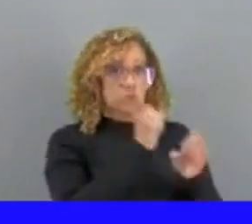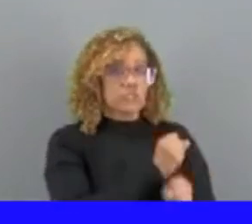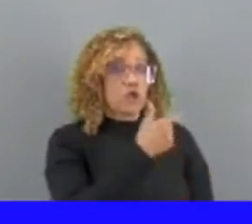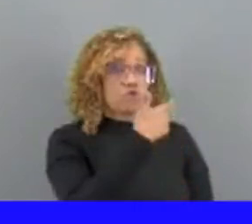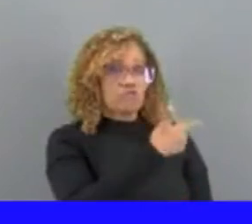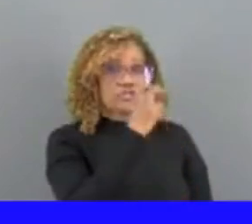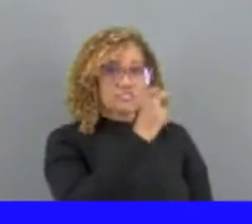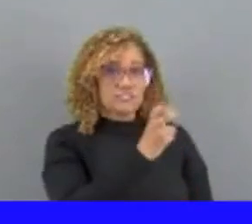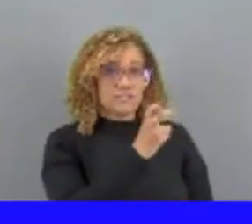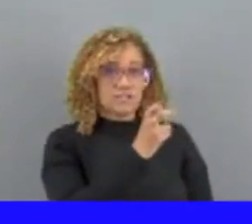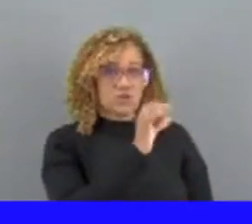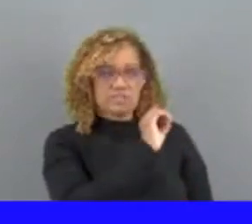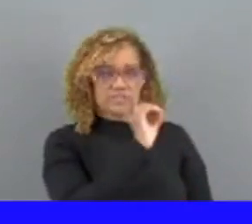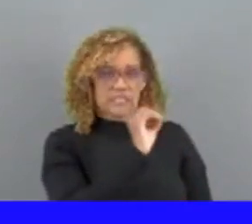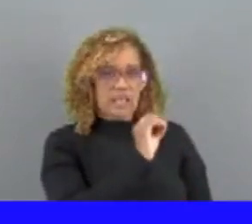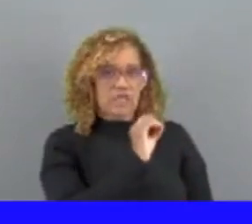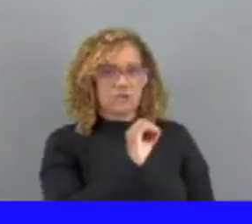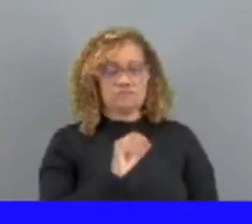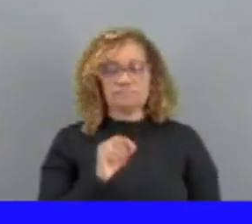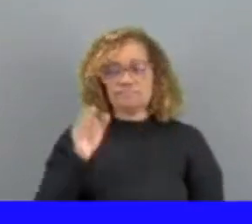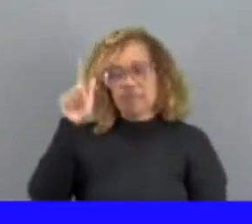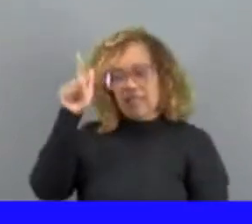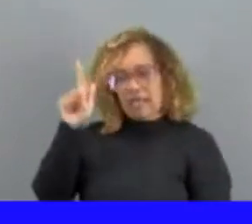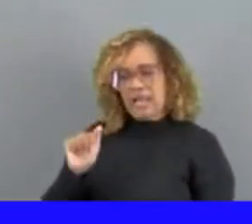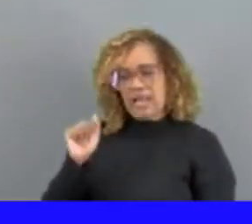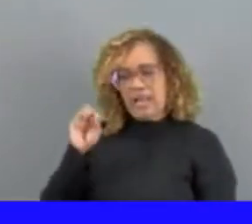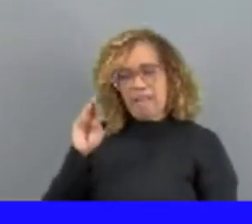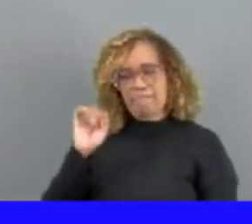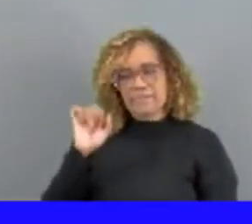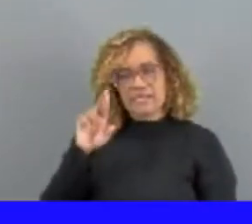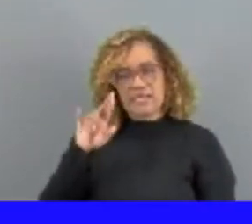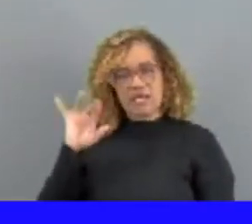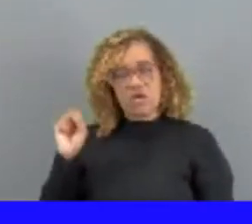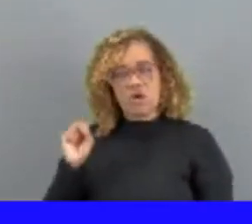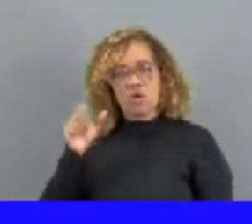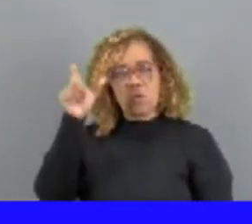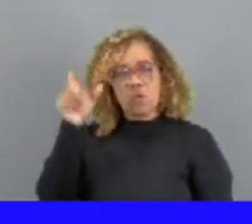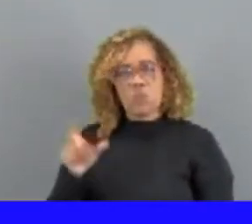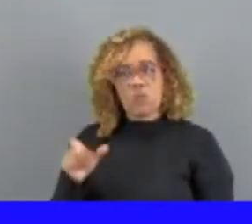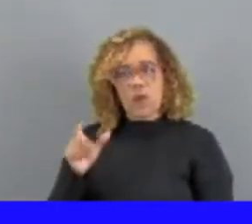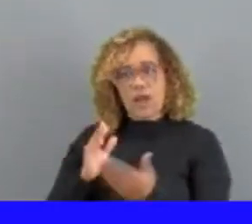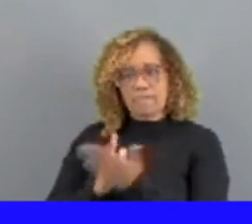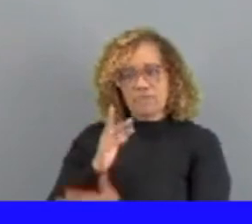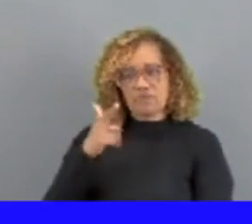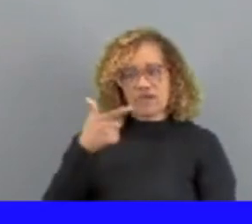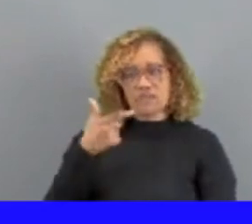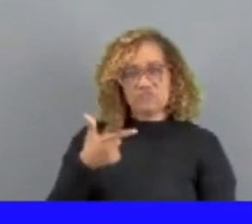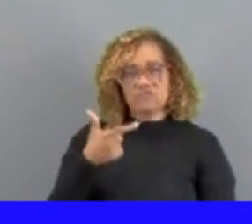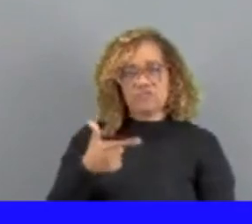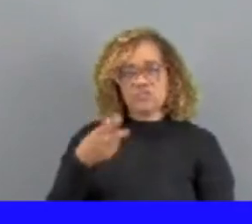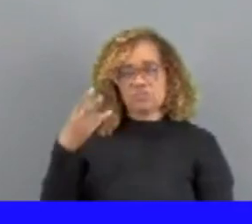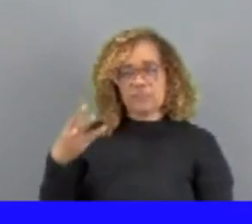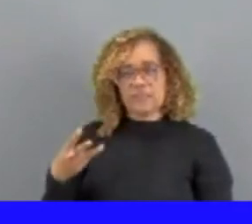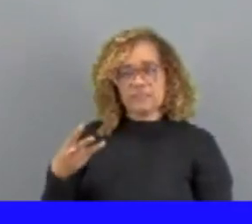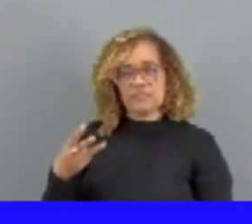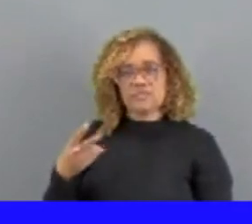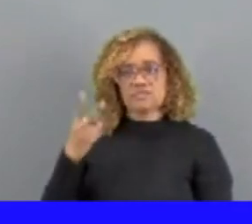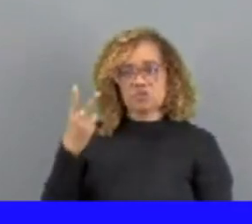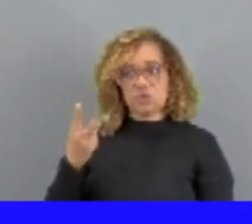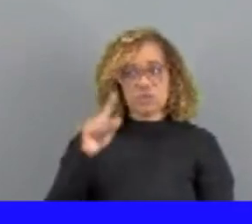25, abstenção zero. Senhor Gabriel Galípolo, aprovado com 23 votos, 2